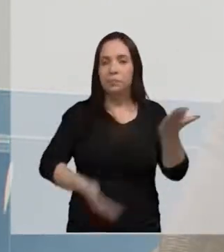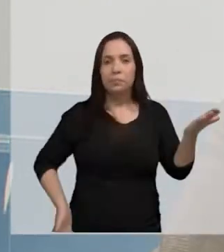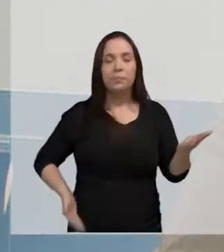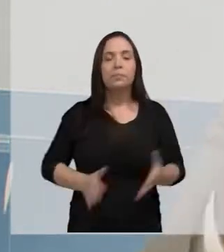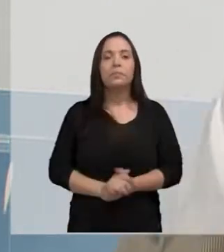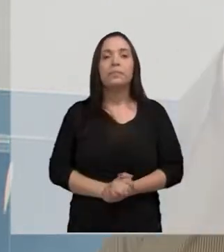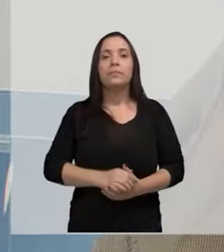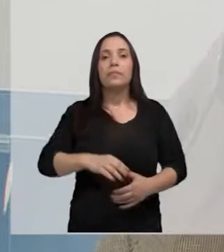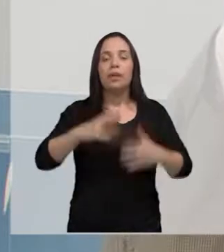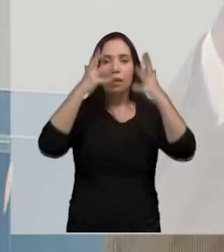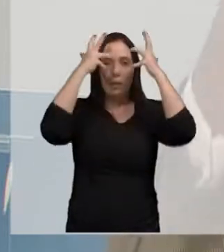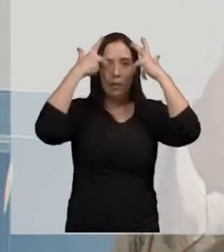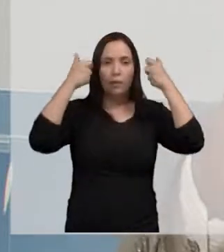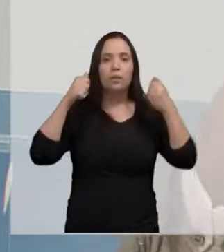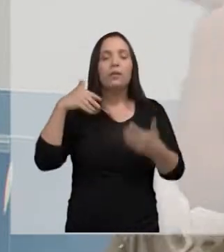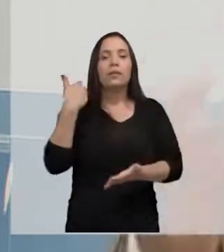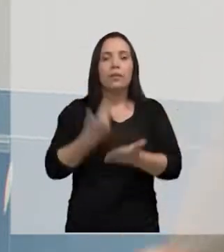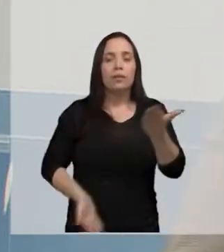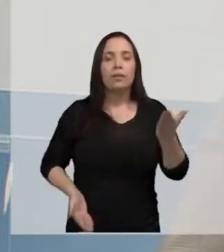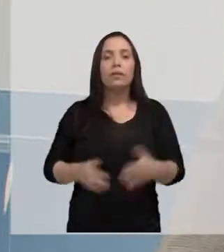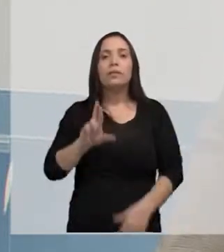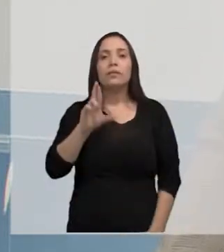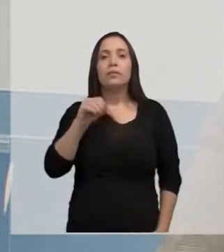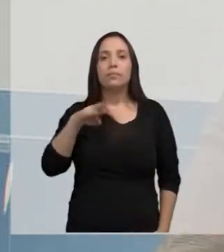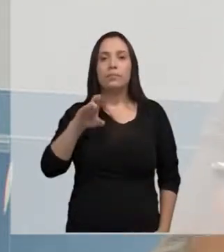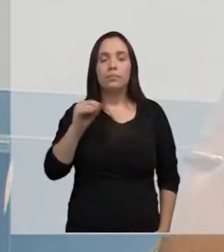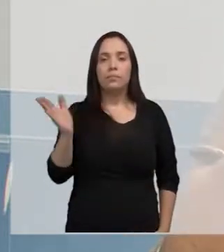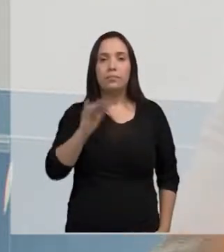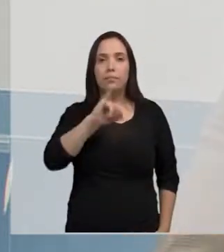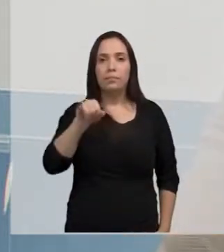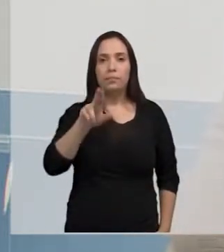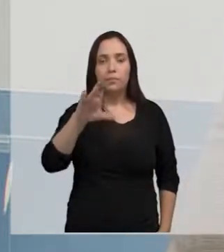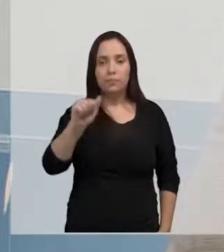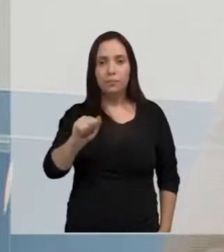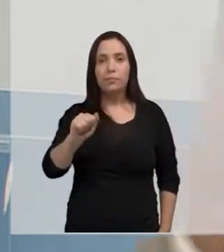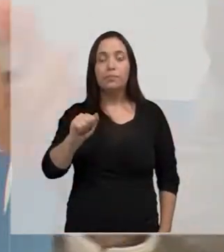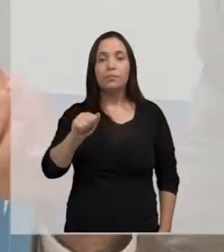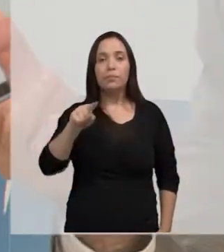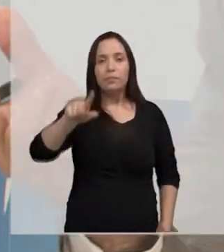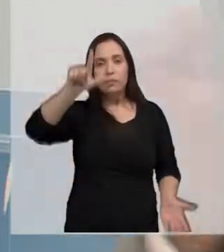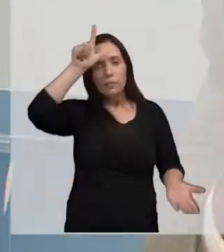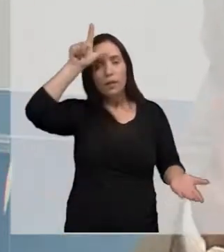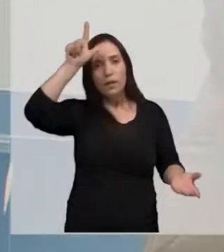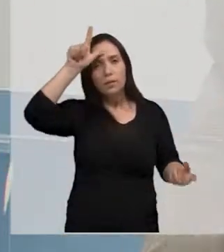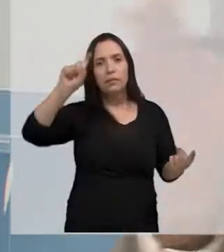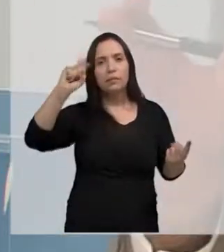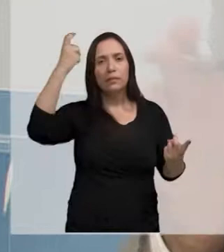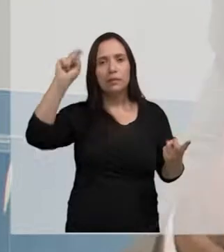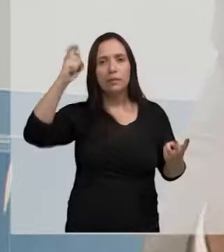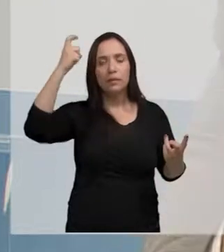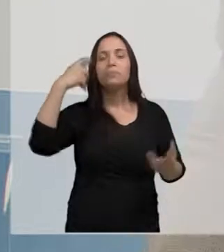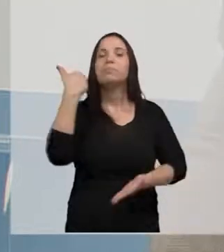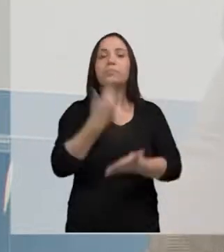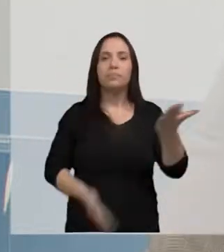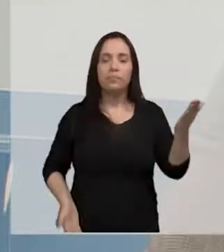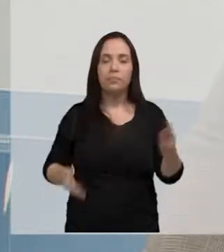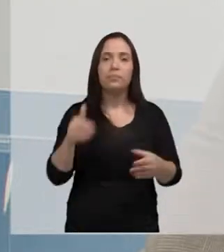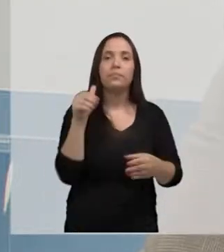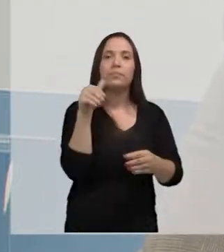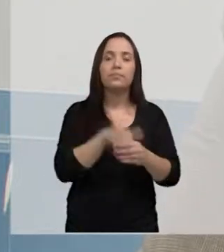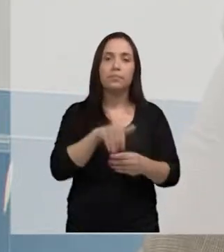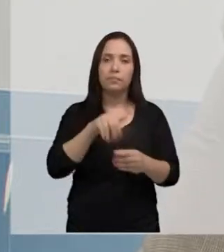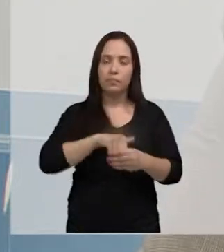do MDB. Eunice Oliveira, a gente já falou do MDB. Romero Jucá, o homem que foi líder de todos os governos. Foi o governo, ele era líder. Perdeu a